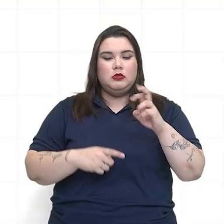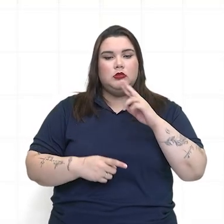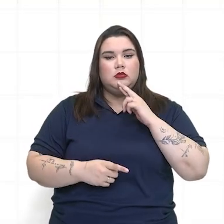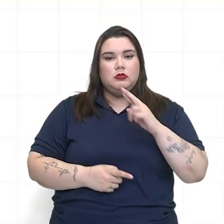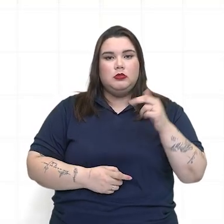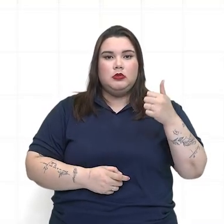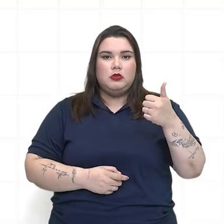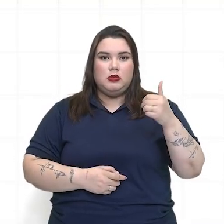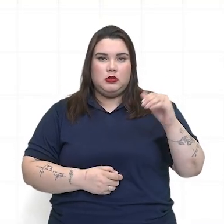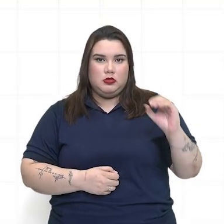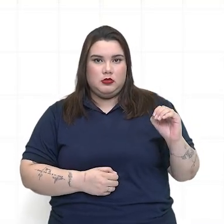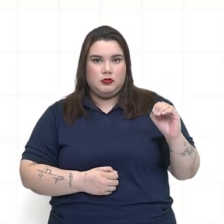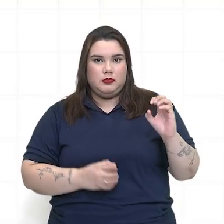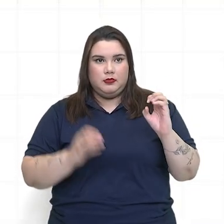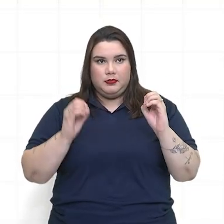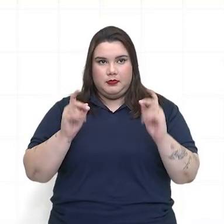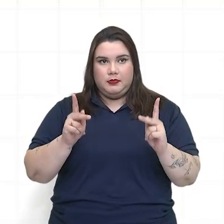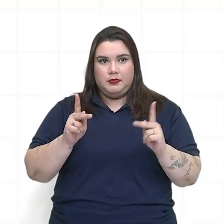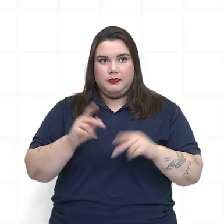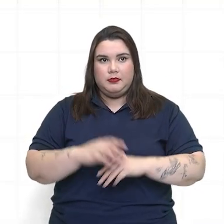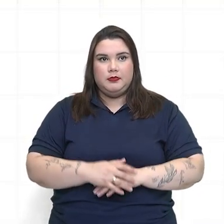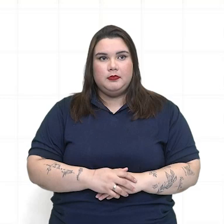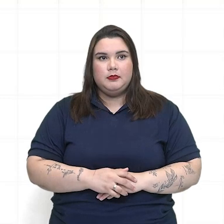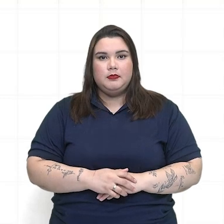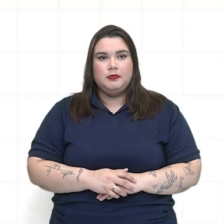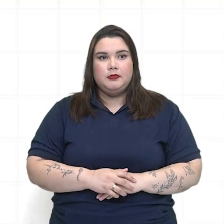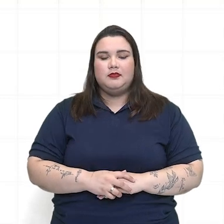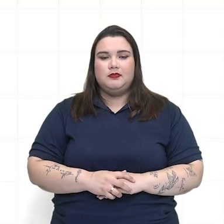35, 10. Beleza?